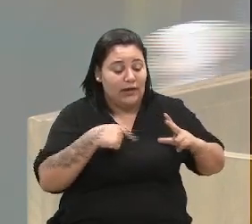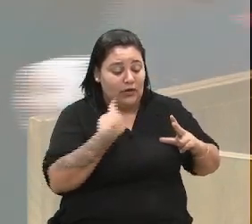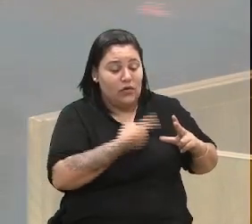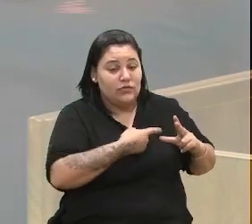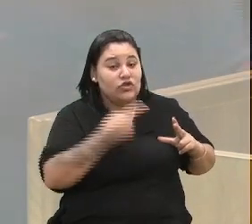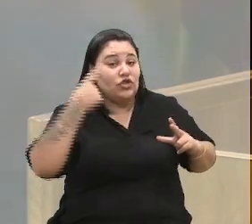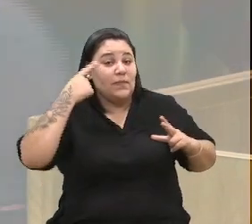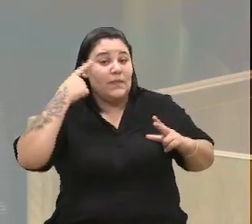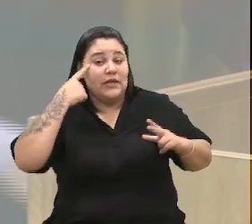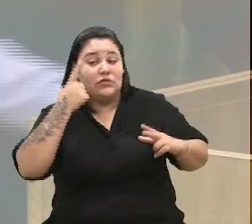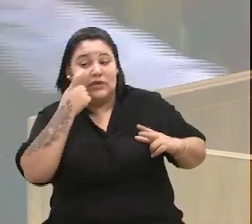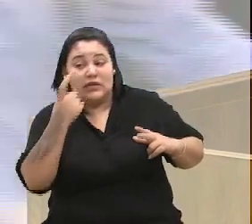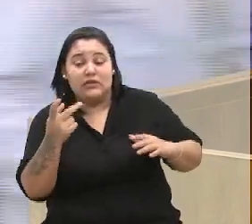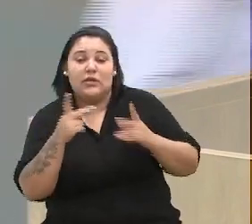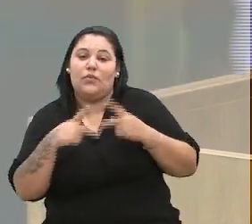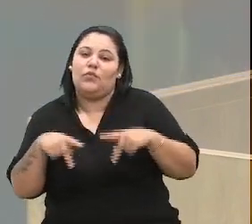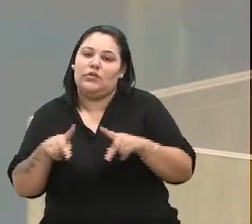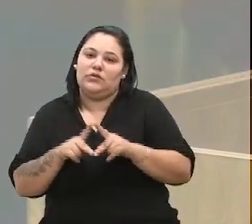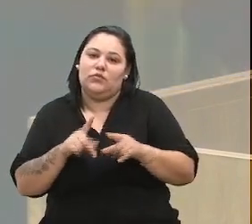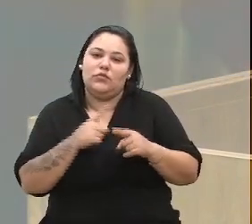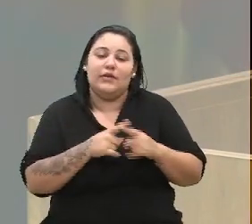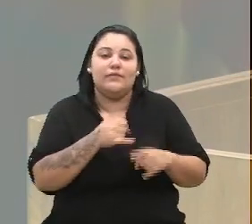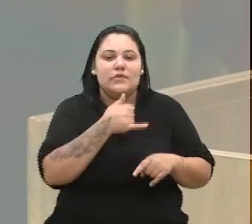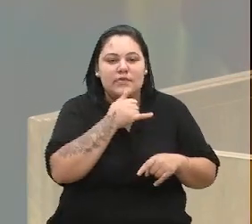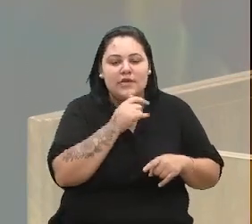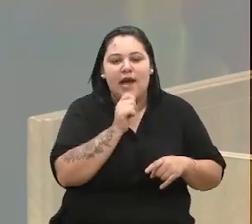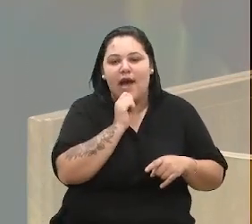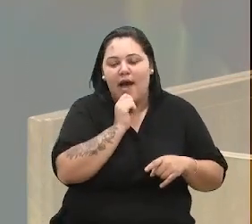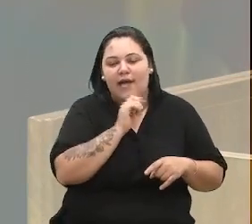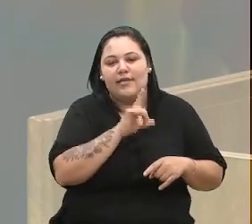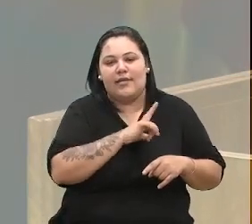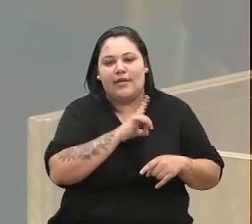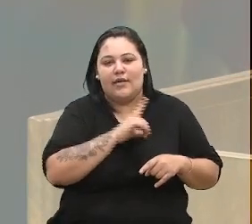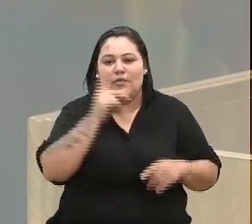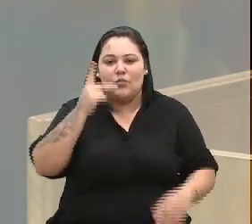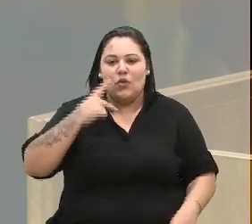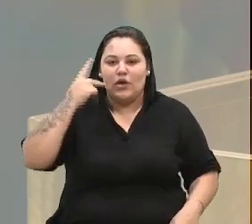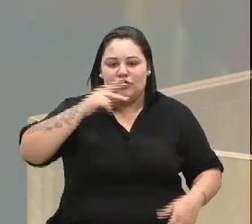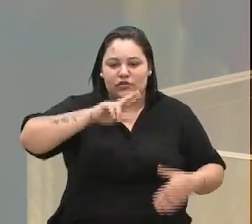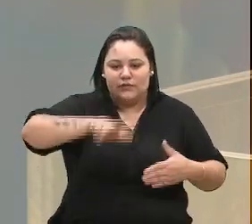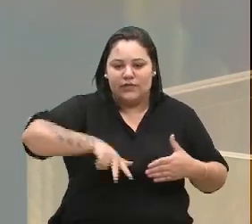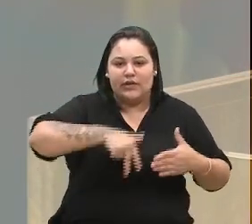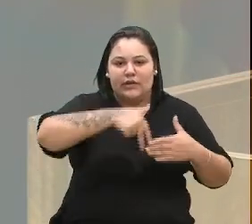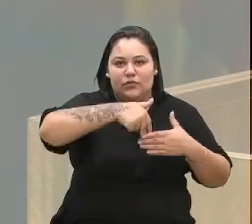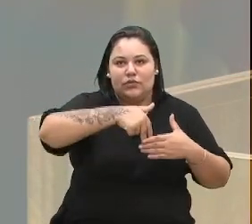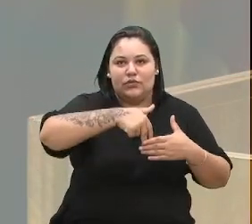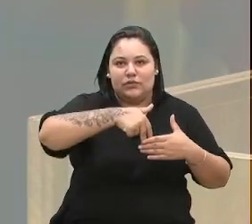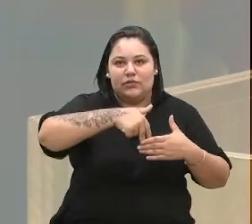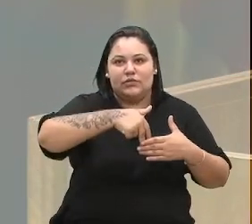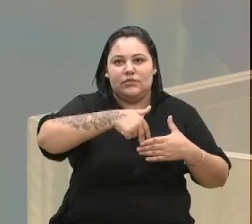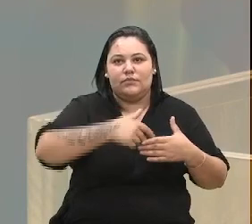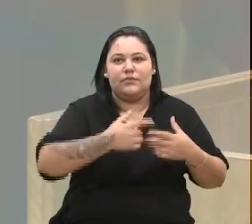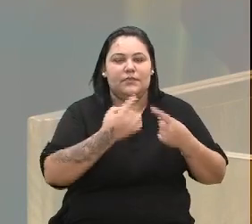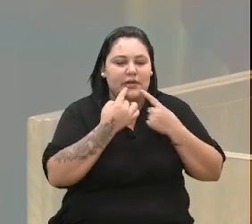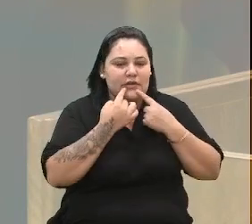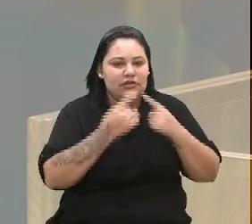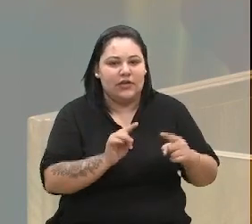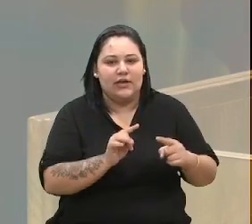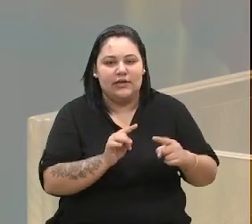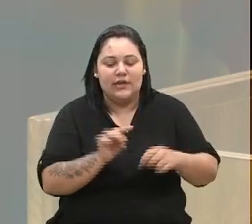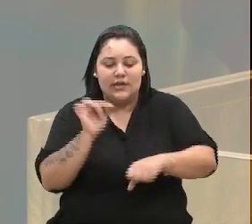Porque, infelizmente, a gente ainda vê políticos que sobem a esta tribuna para criticar e, na hora que